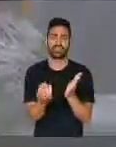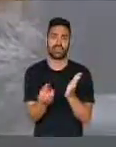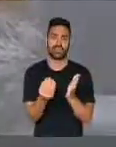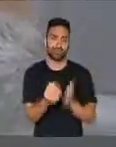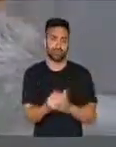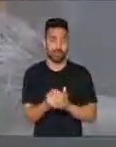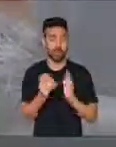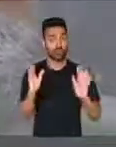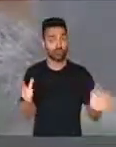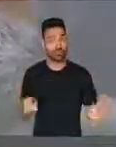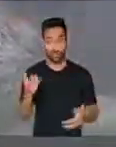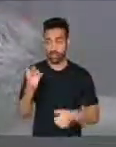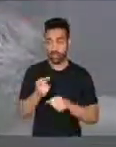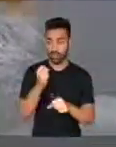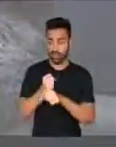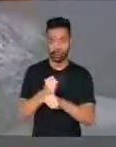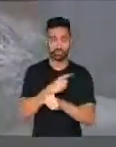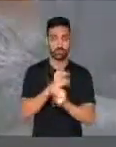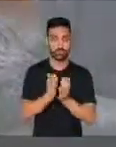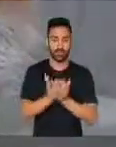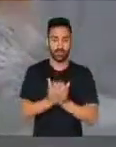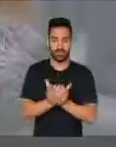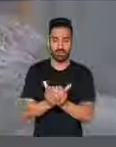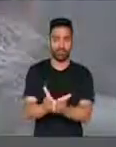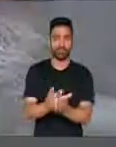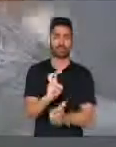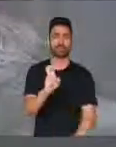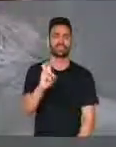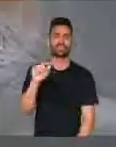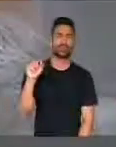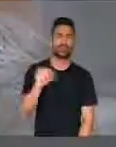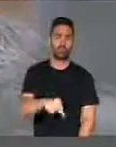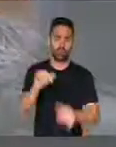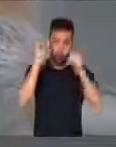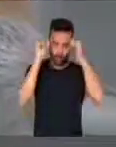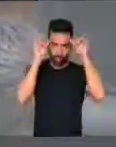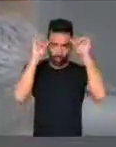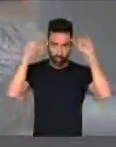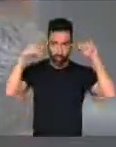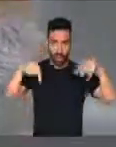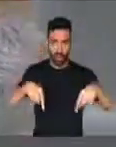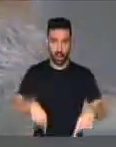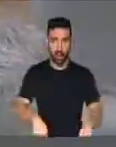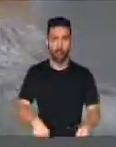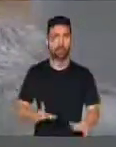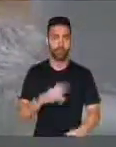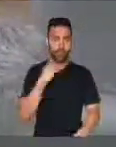há 2 anos tem um navio com 5 mil cabeças de gado que já viraram ossadas,